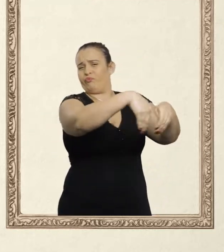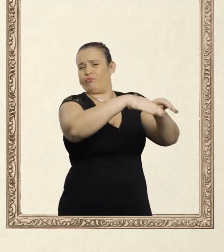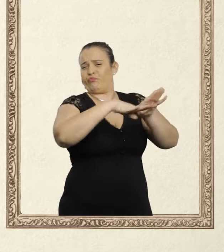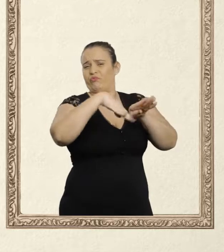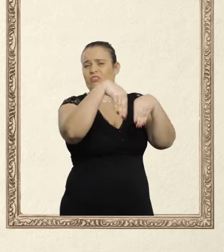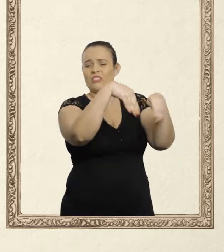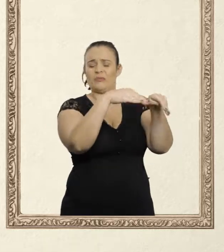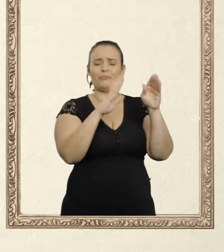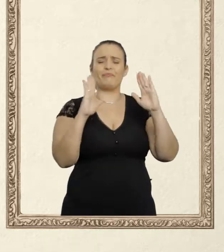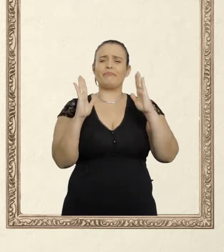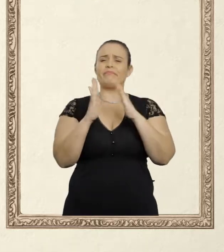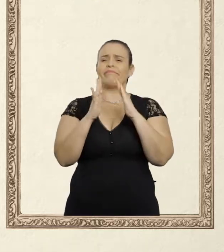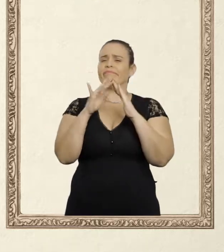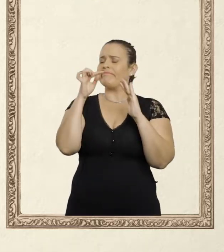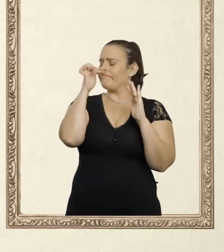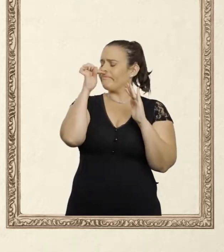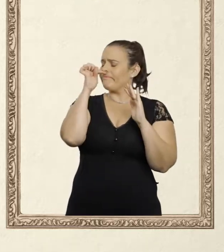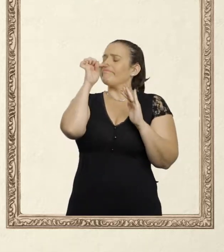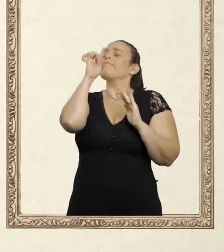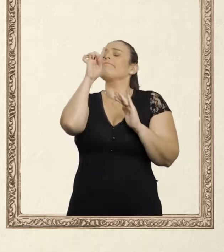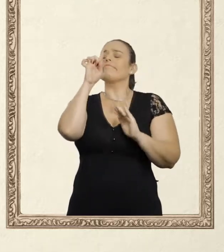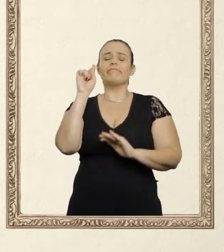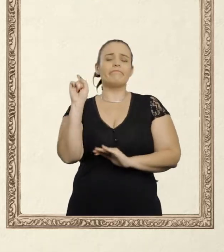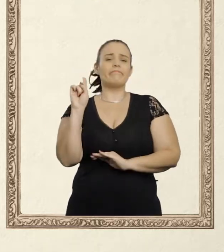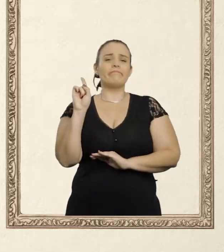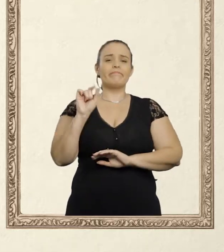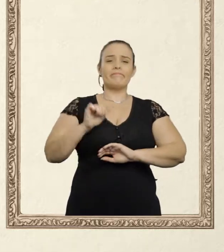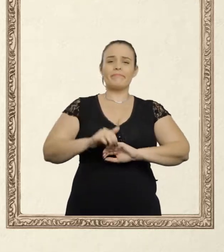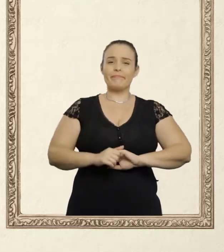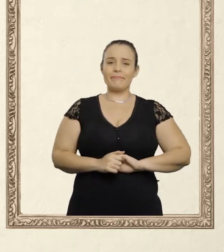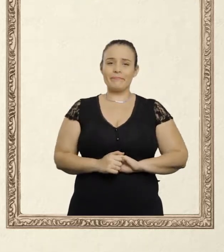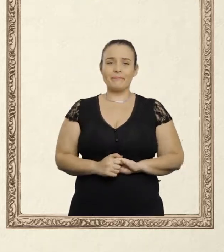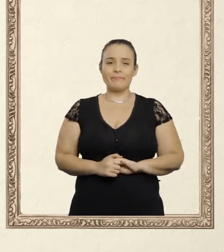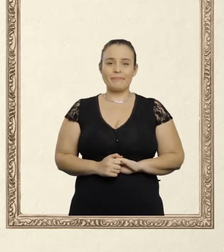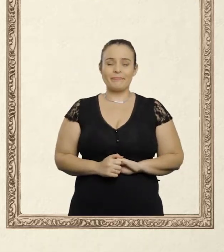janela. Ela não gostou porque deixava a casa menos elegante.